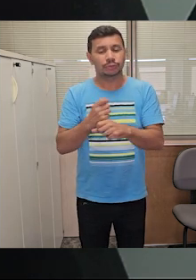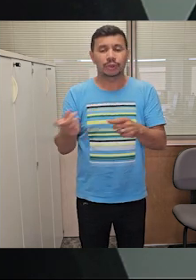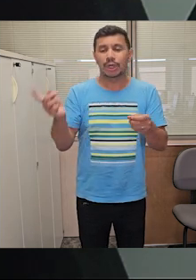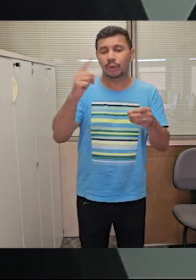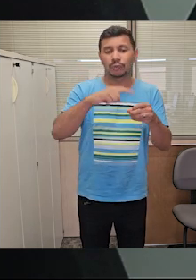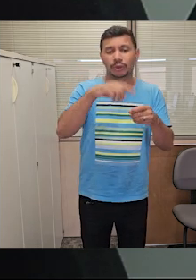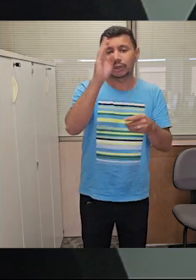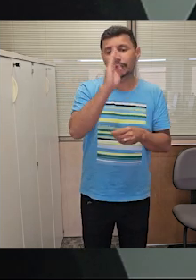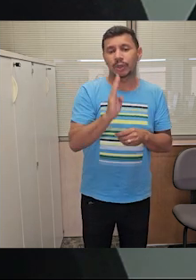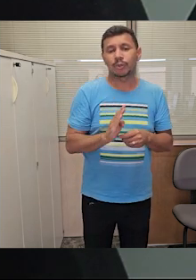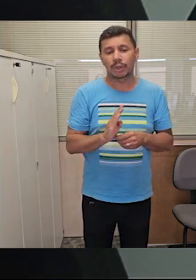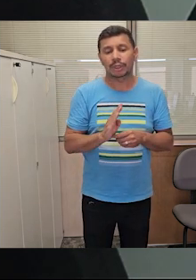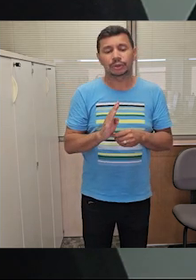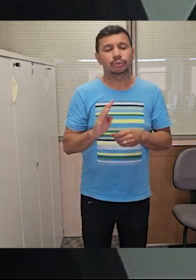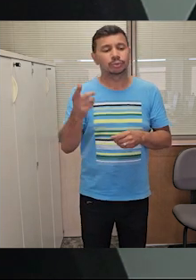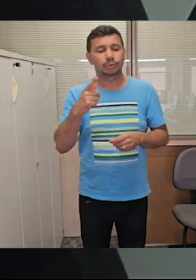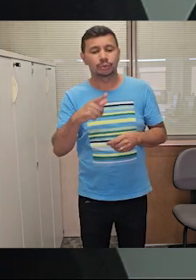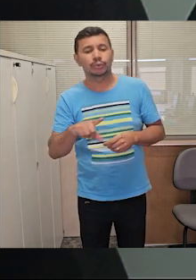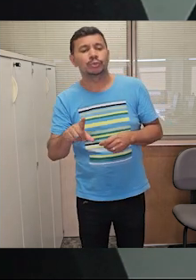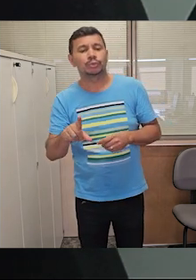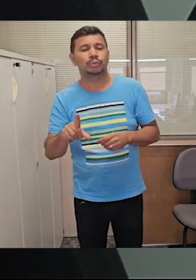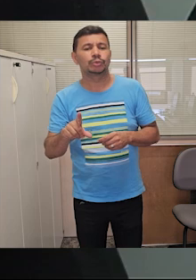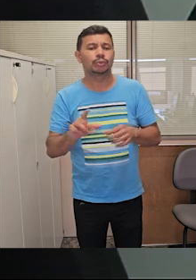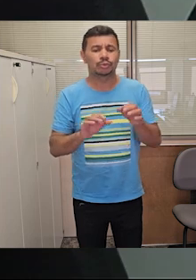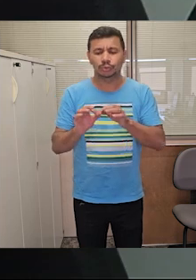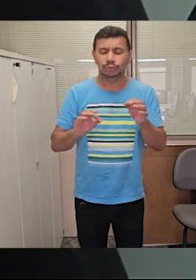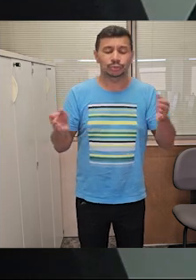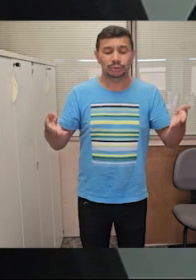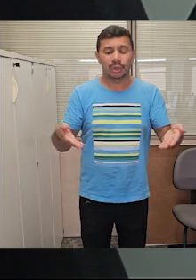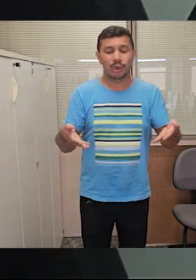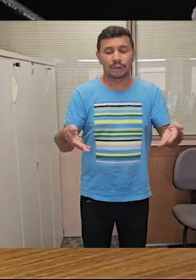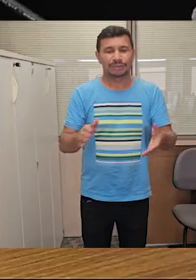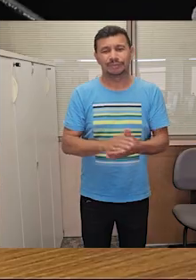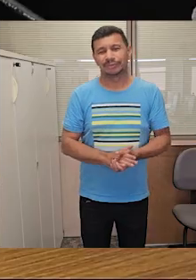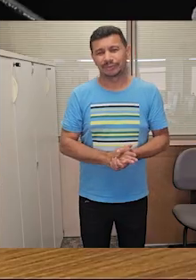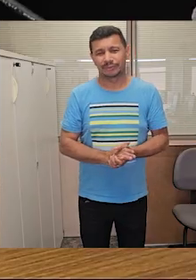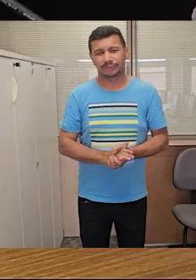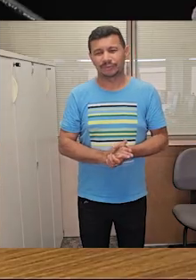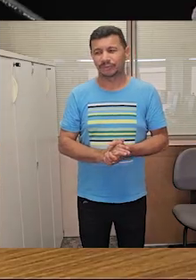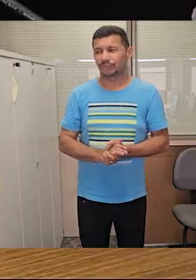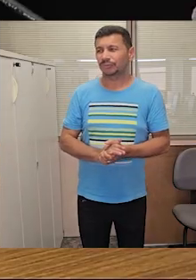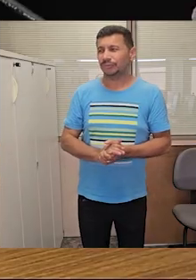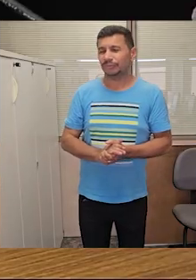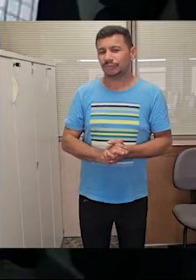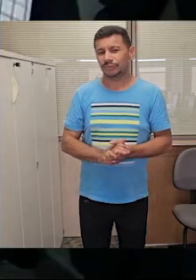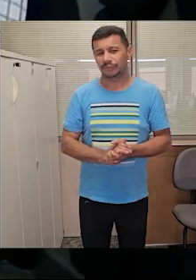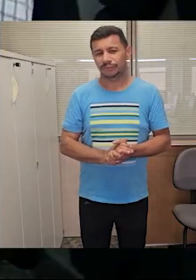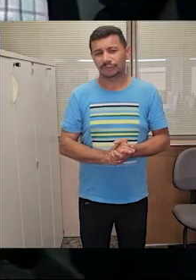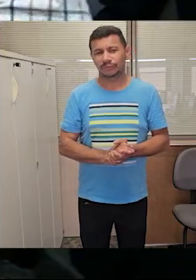Voltei para retomar a luta. E estamos nela até hoje. Difícil aqueles momentos,